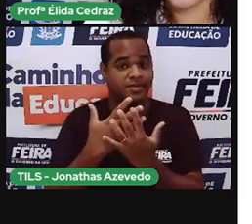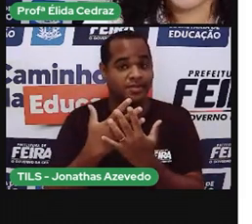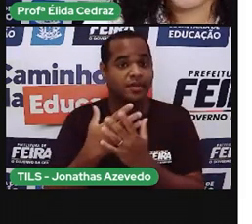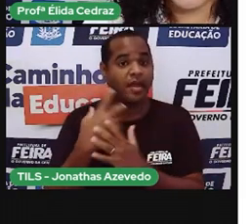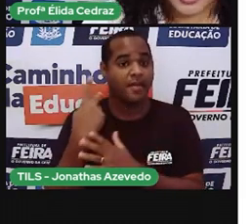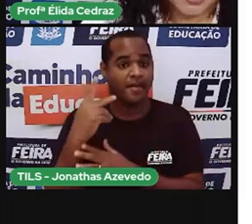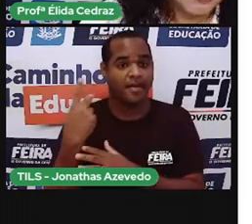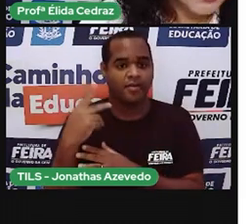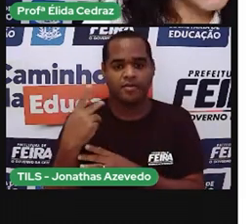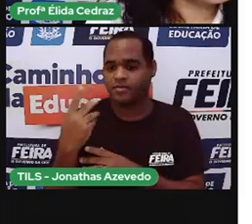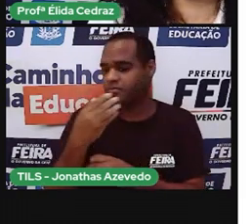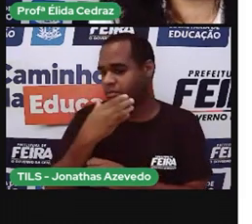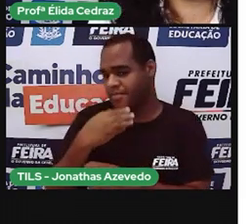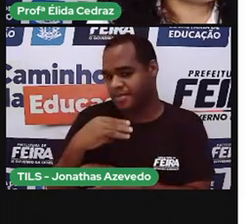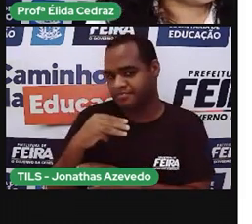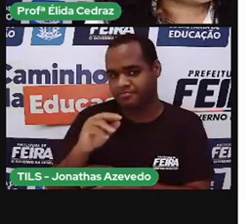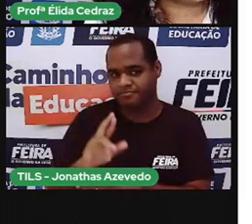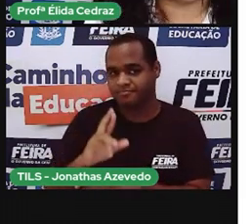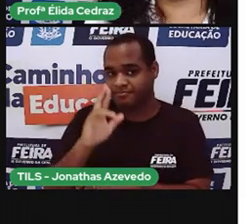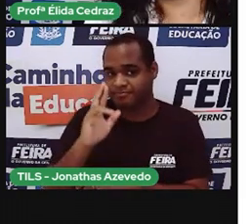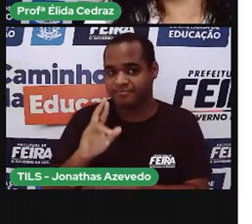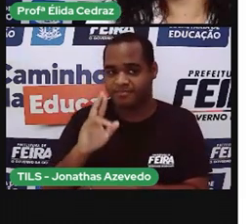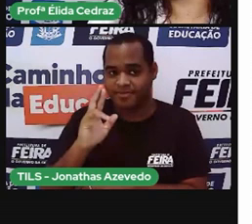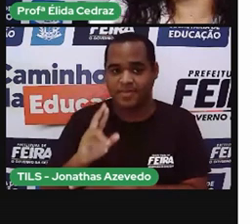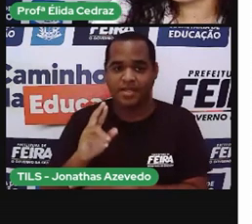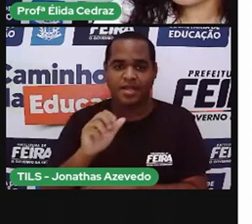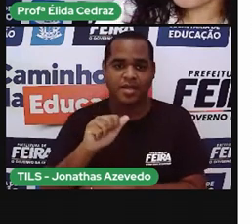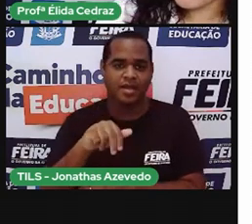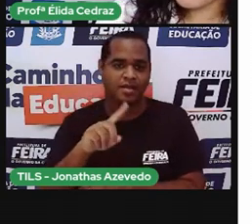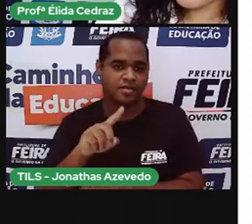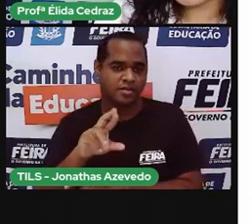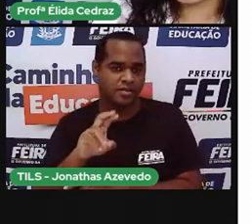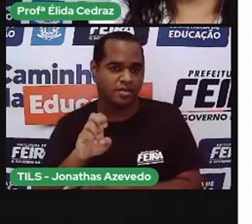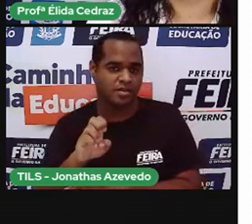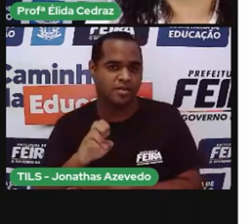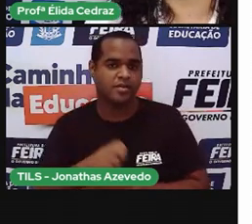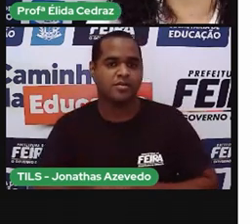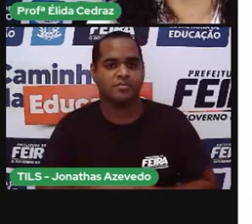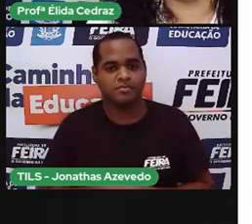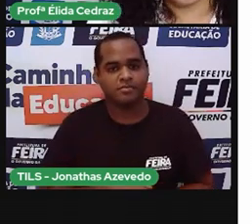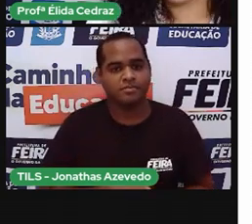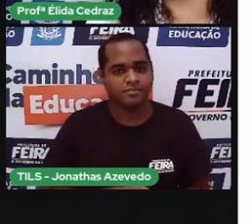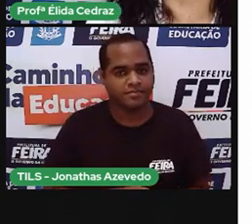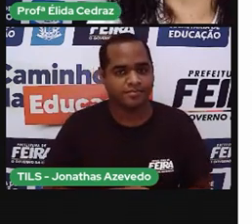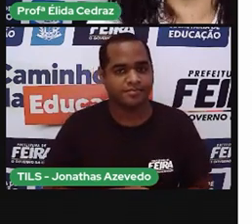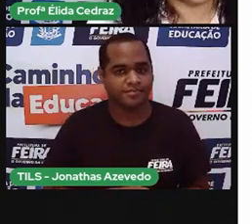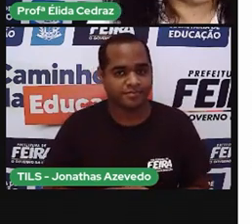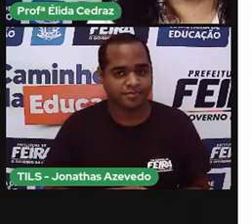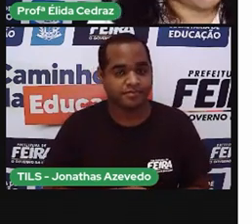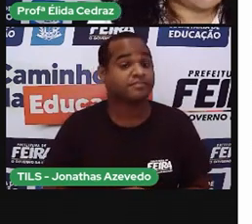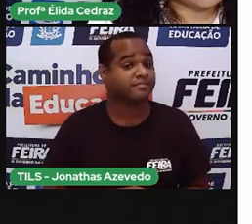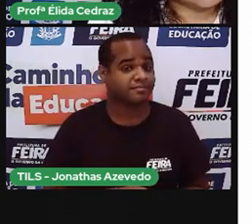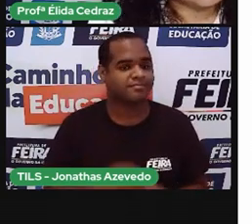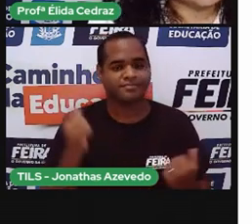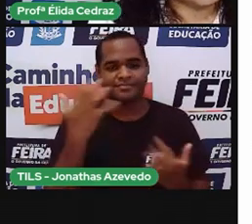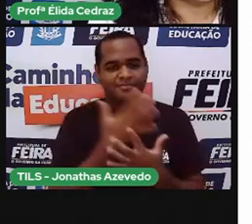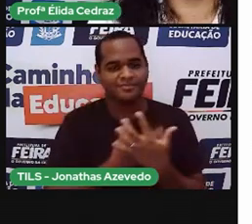do Mestre André. E nós, para aprendermos cantigas, nós temos que